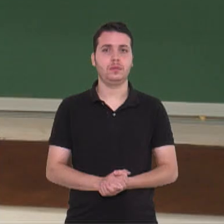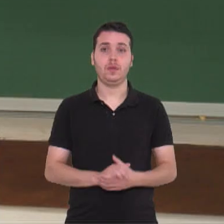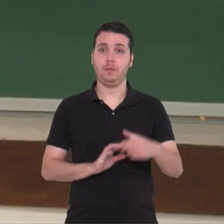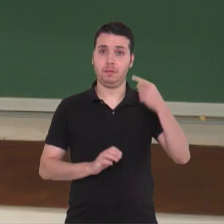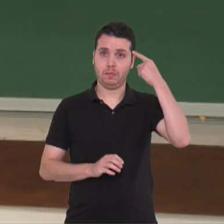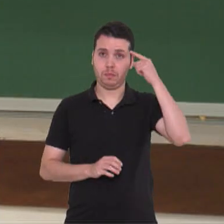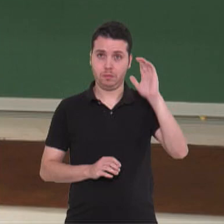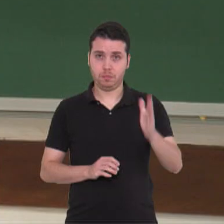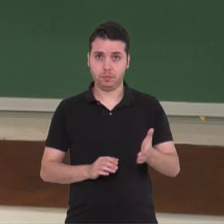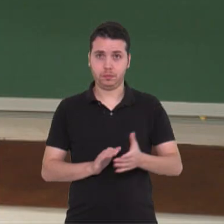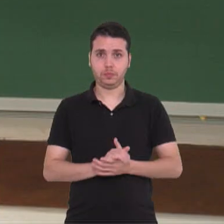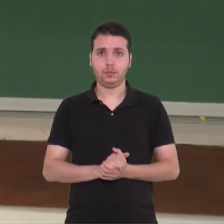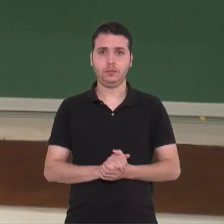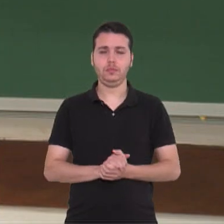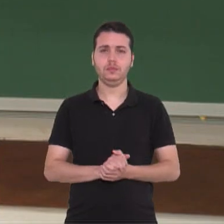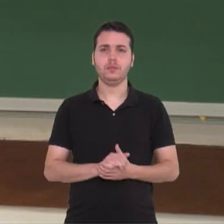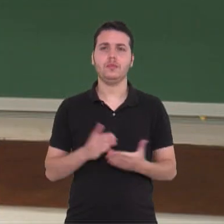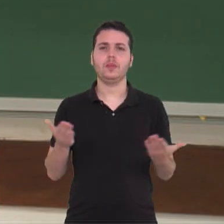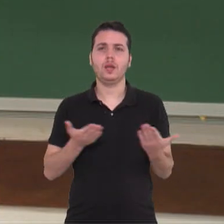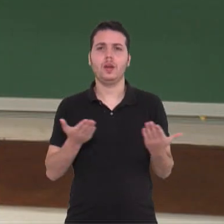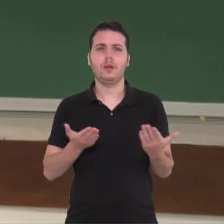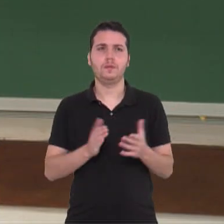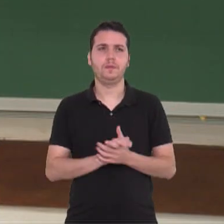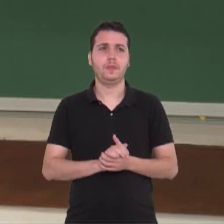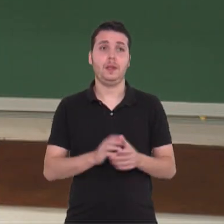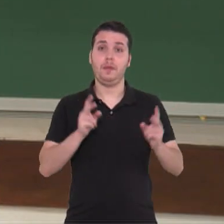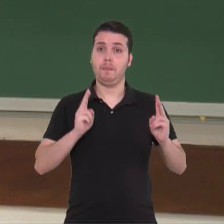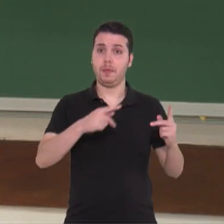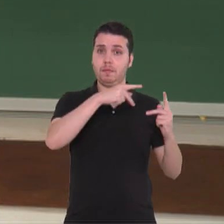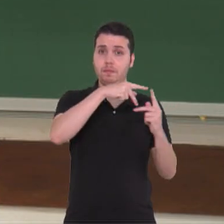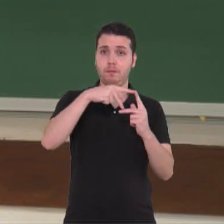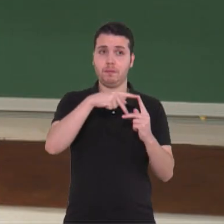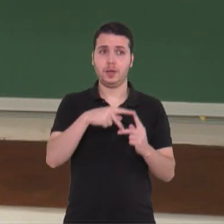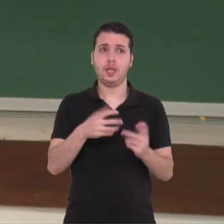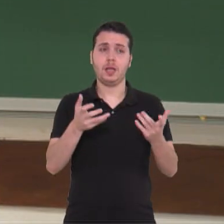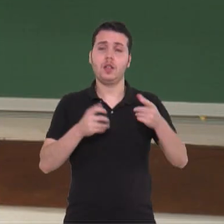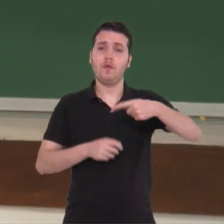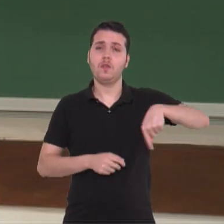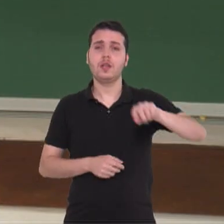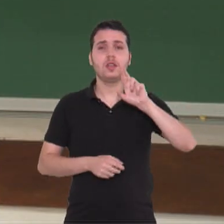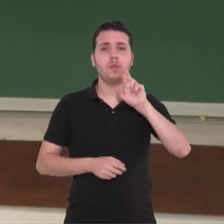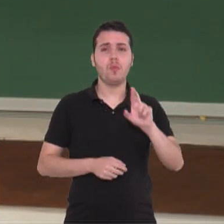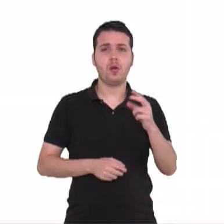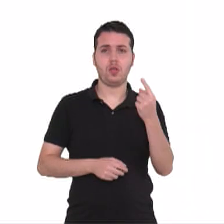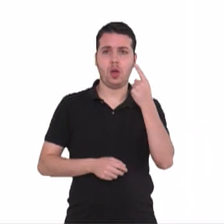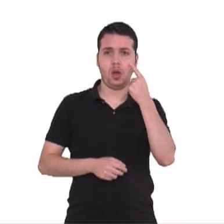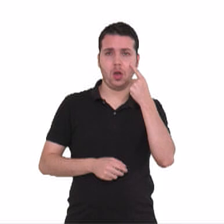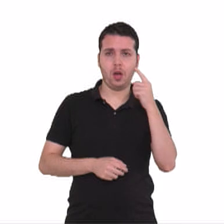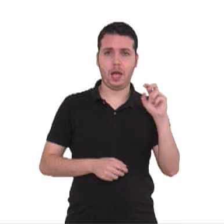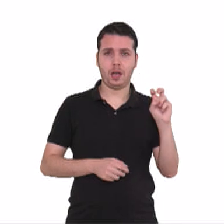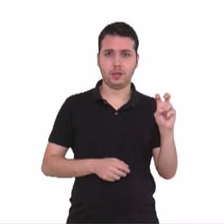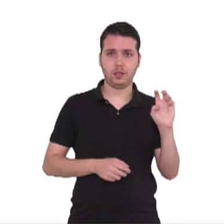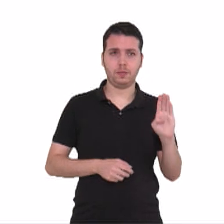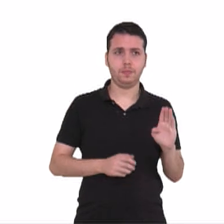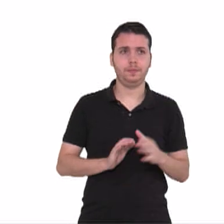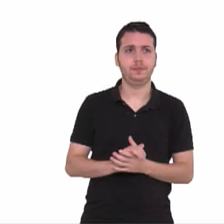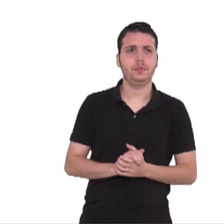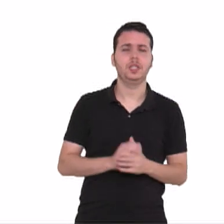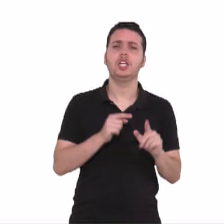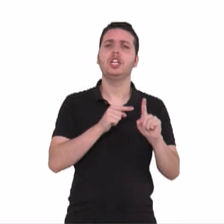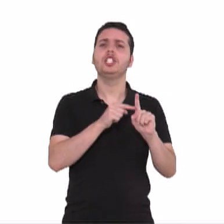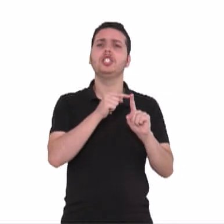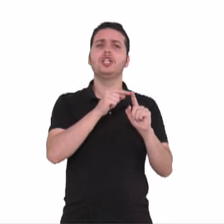Pensaram aí? Agora, na mesma tirinha, eu quero que você responda essa questão. Que tipo de balão é usado